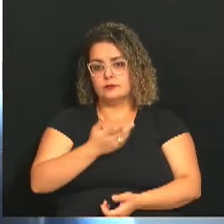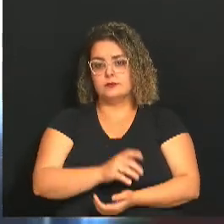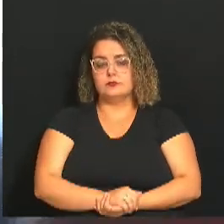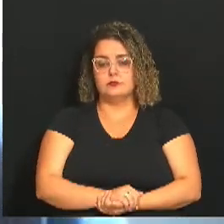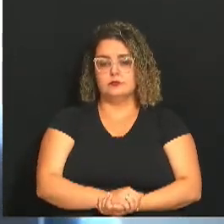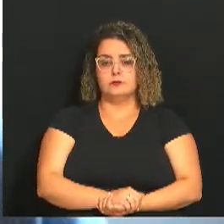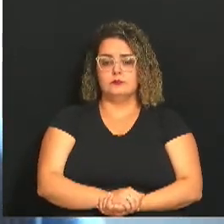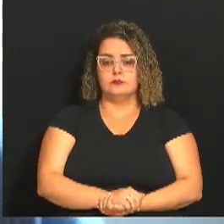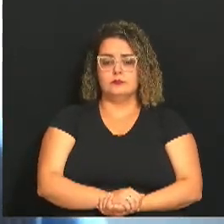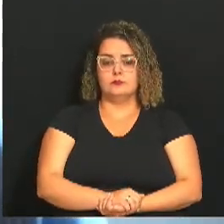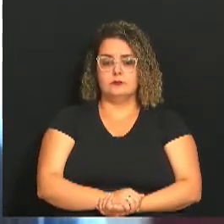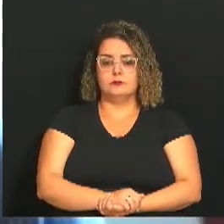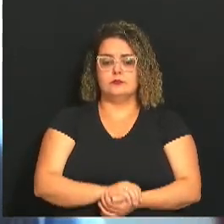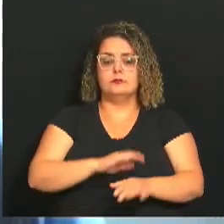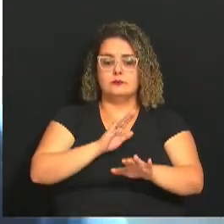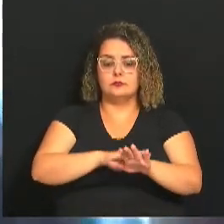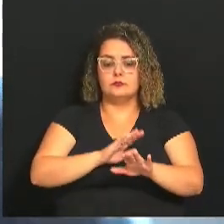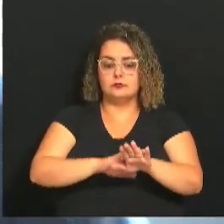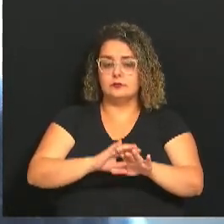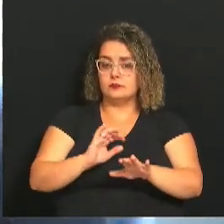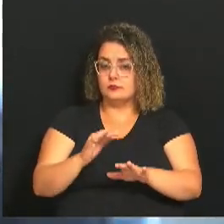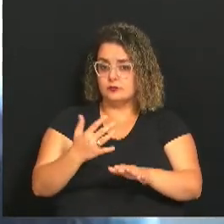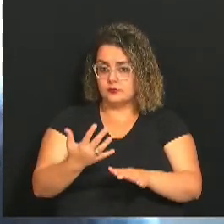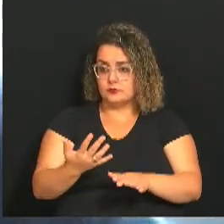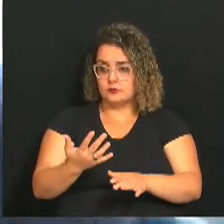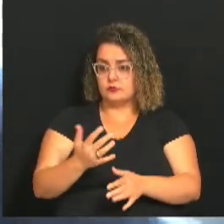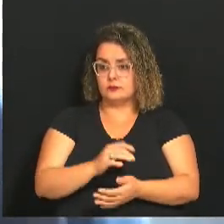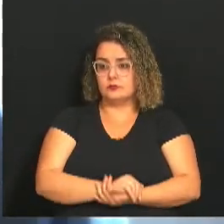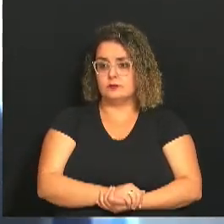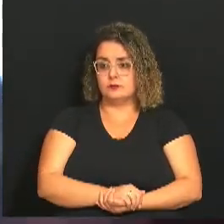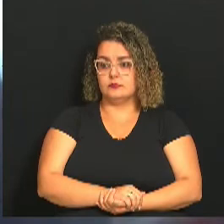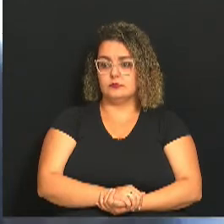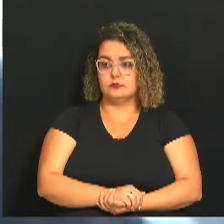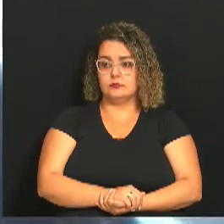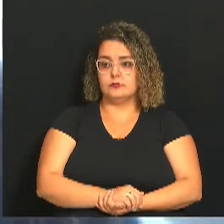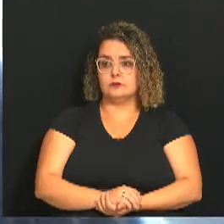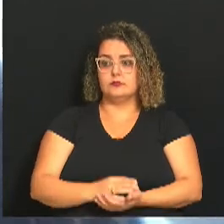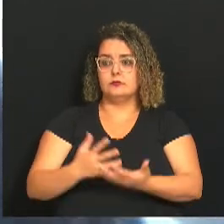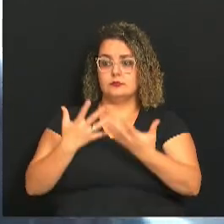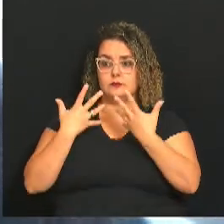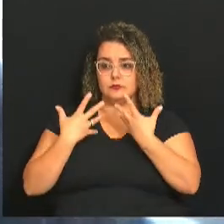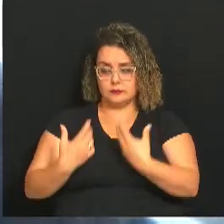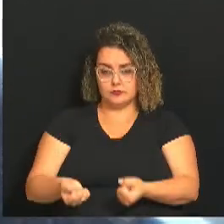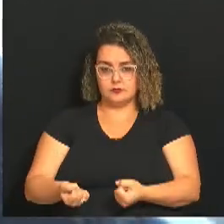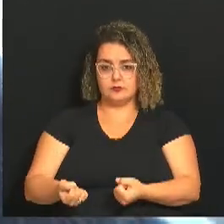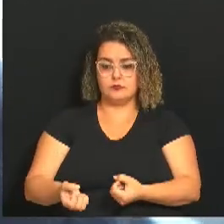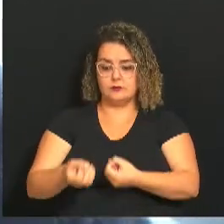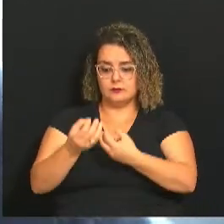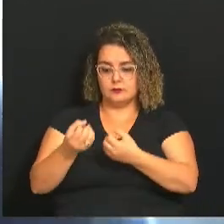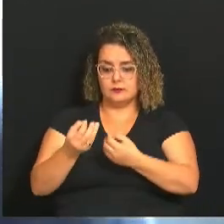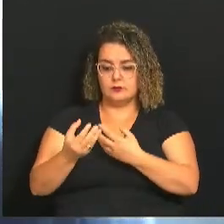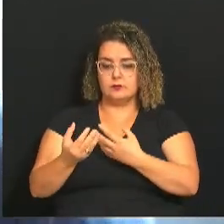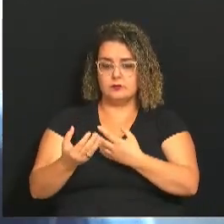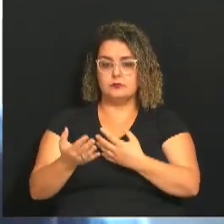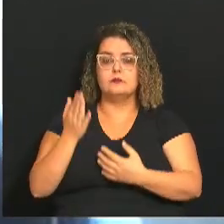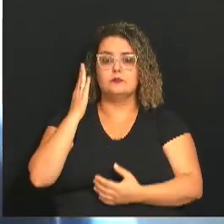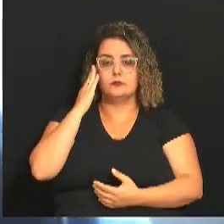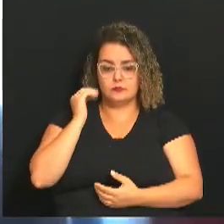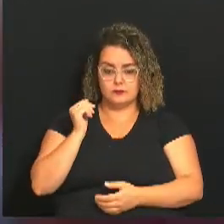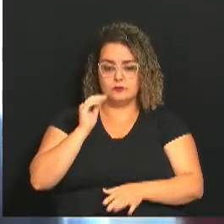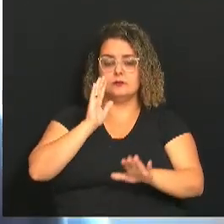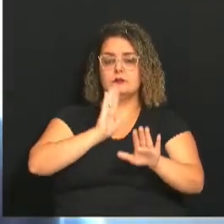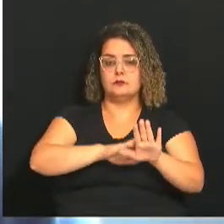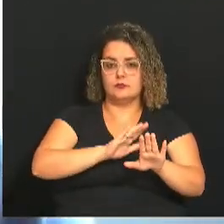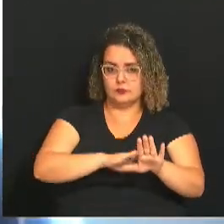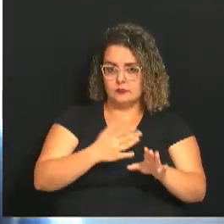né, que é actionable, né, a pessoa recebe aquela informação e já sabe como agir, né.